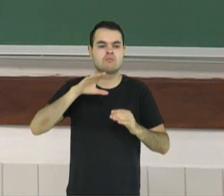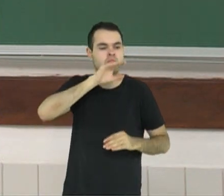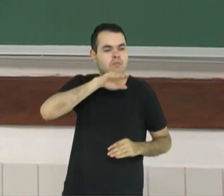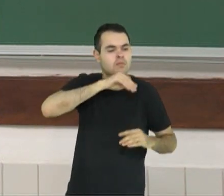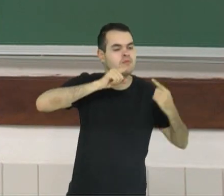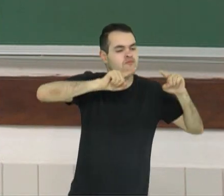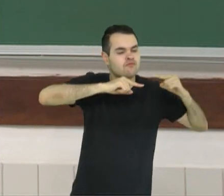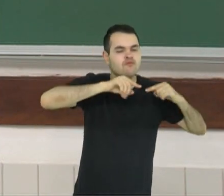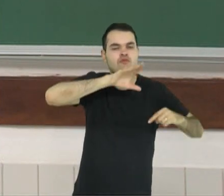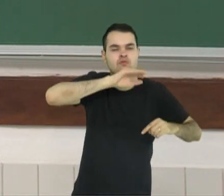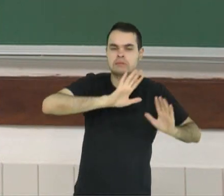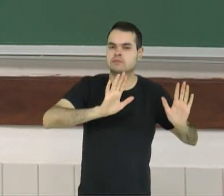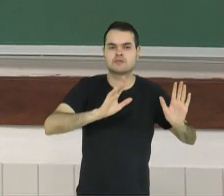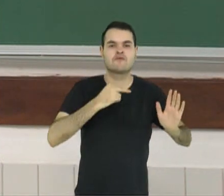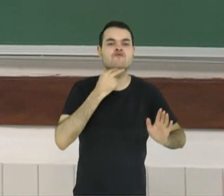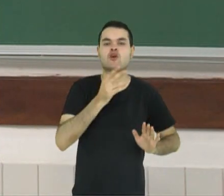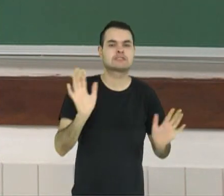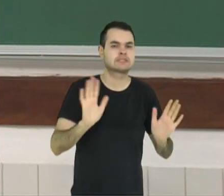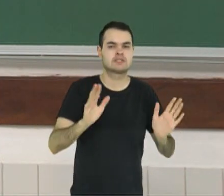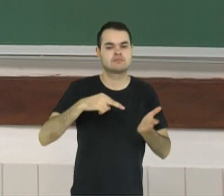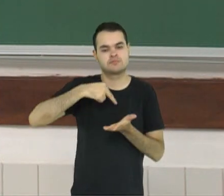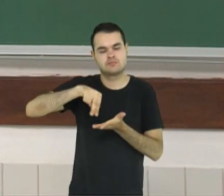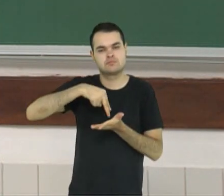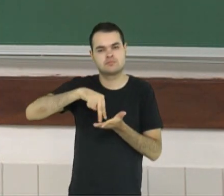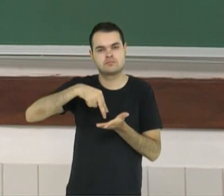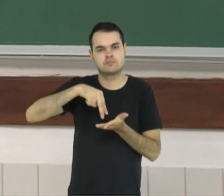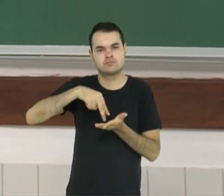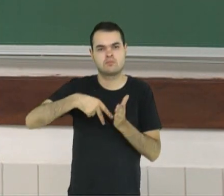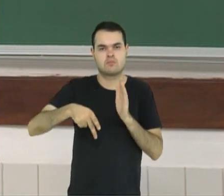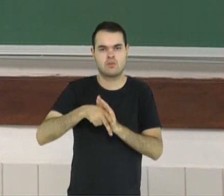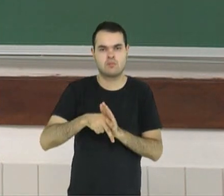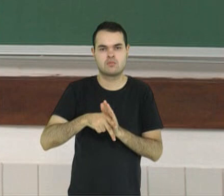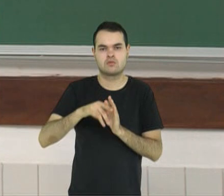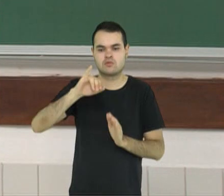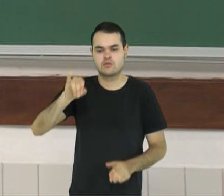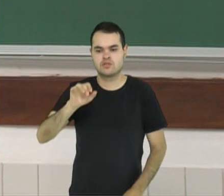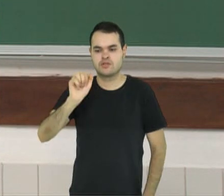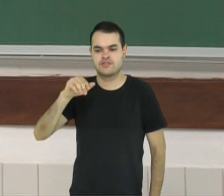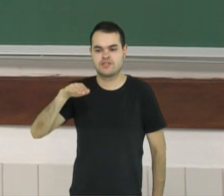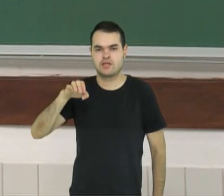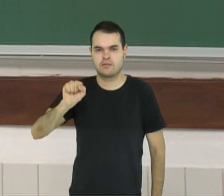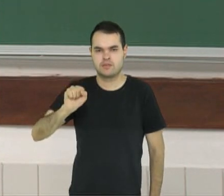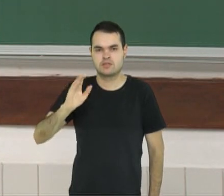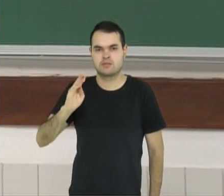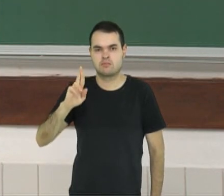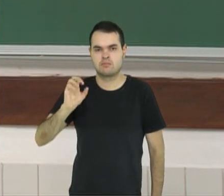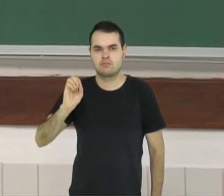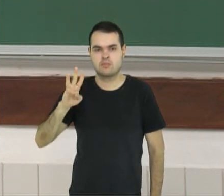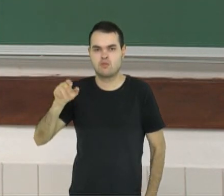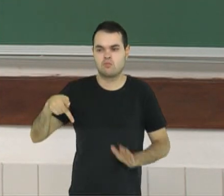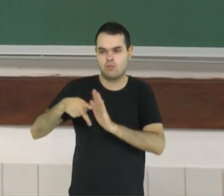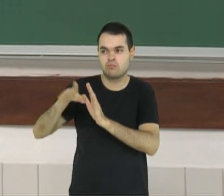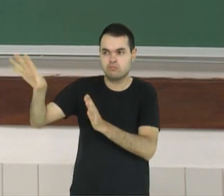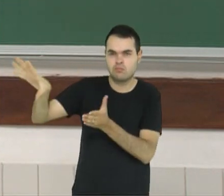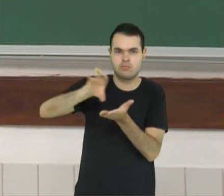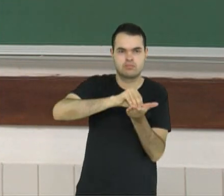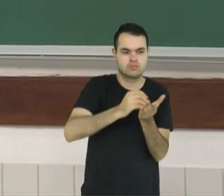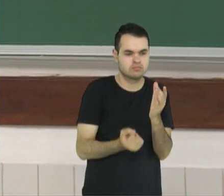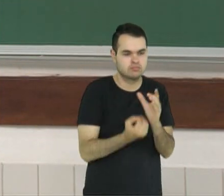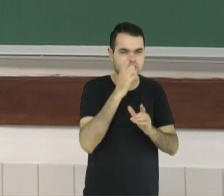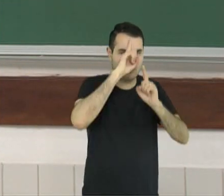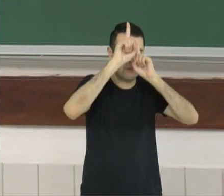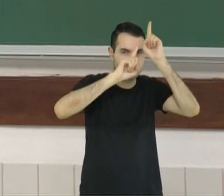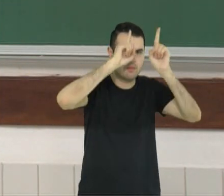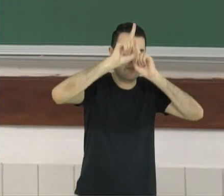Daí surge a dança, baseado nos passos do James Brown. Todo mundo pegou aqueles passos, achou bem legal e assimilou e começou a inventar em cima desses